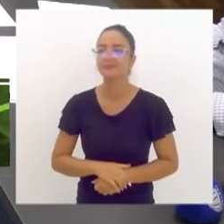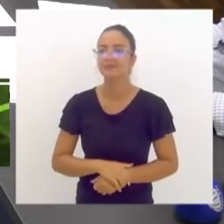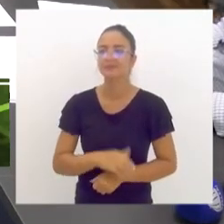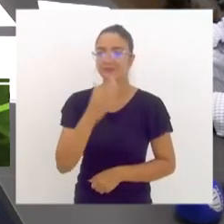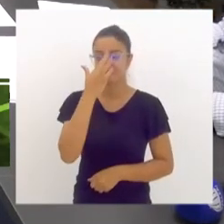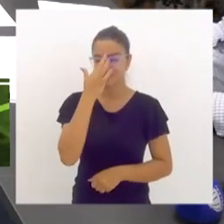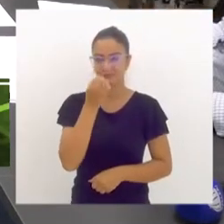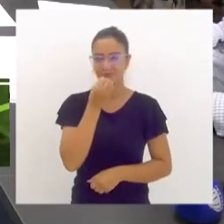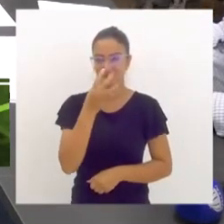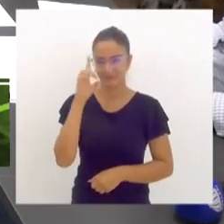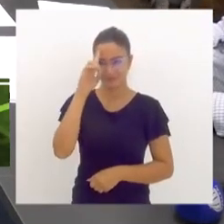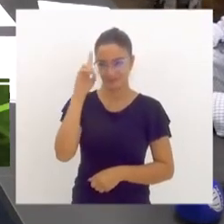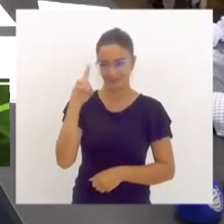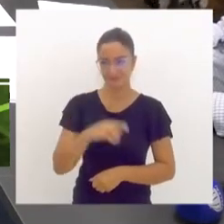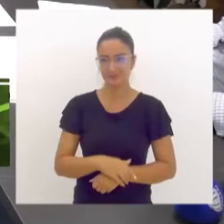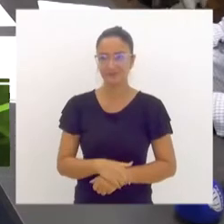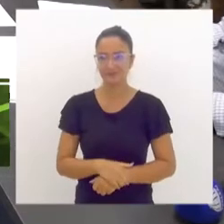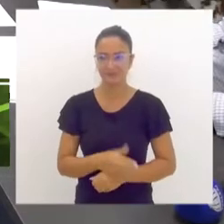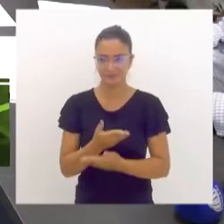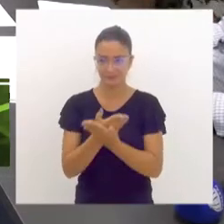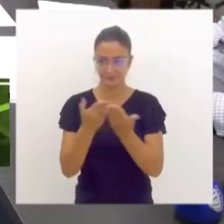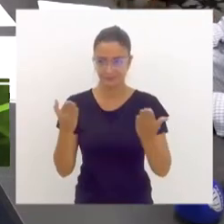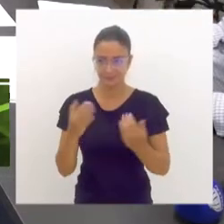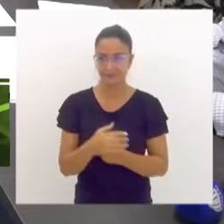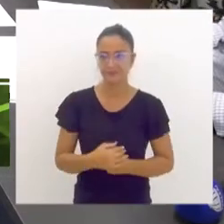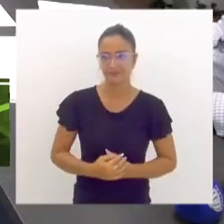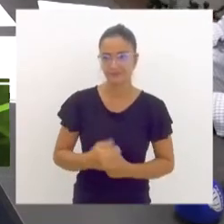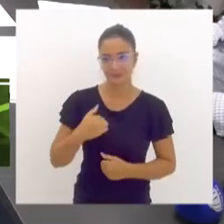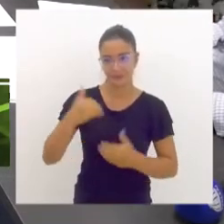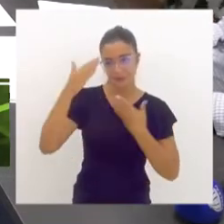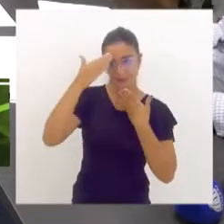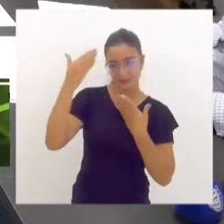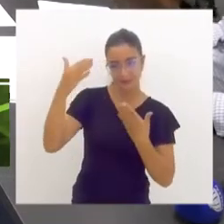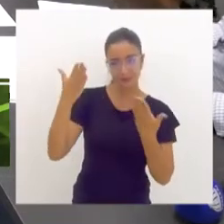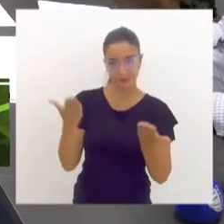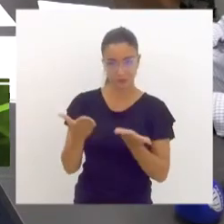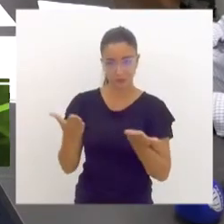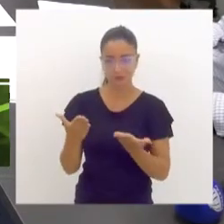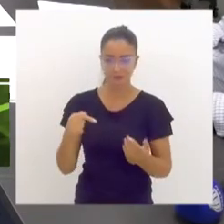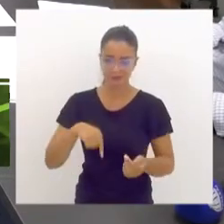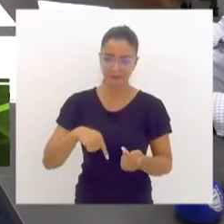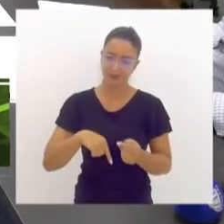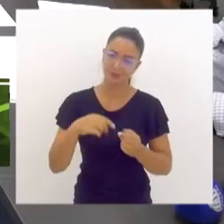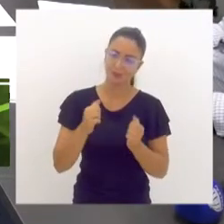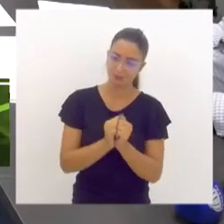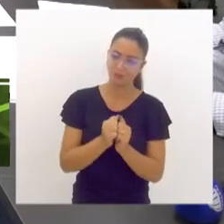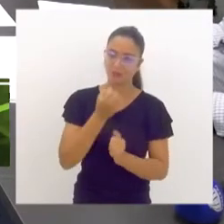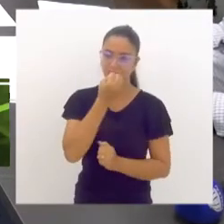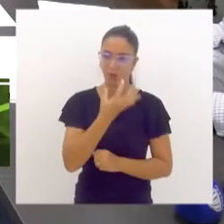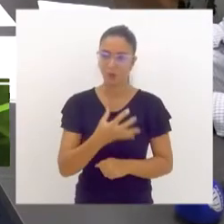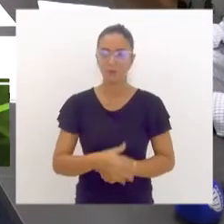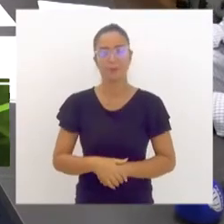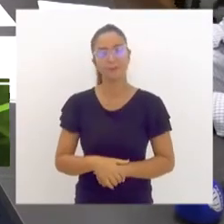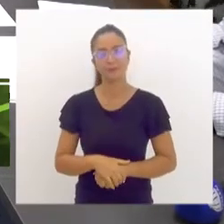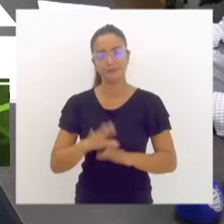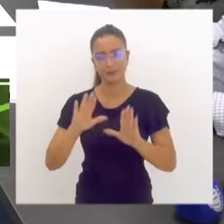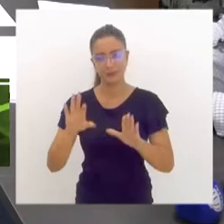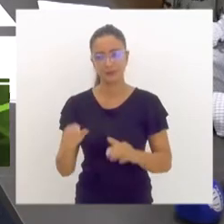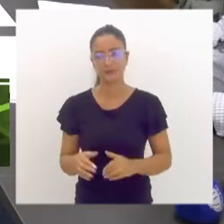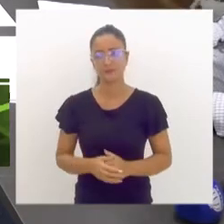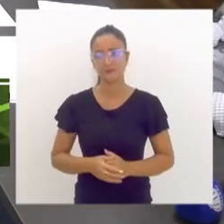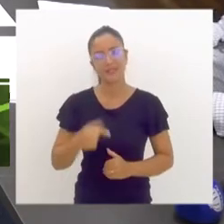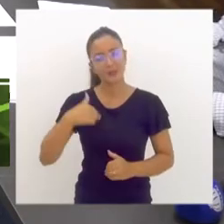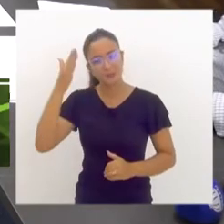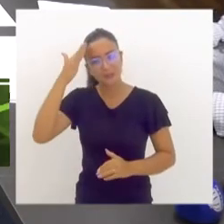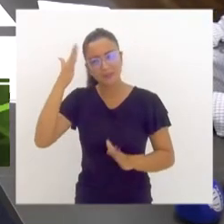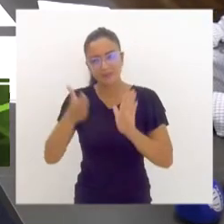Bom dia a todos e todas. Agradeço novamente a oportunidade de a gente estar aqui junto. Eu queria primeiro, por mais que não seja a pauta